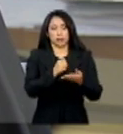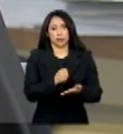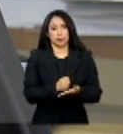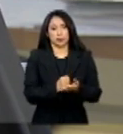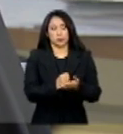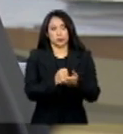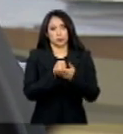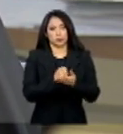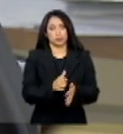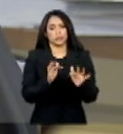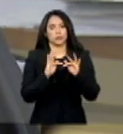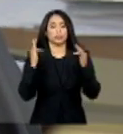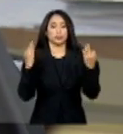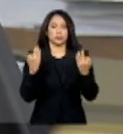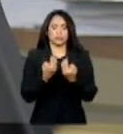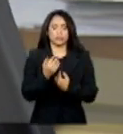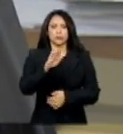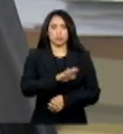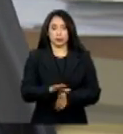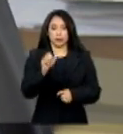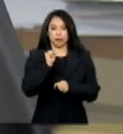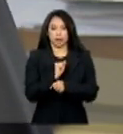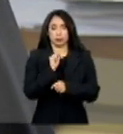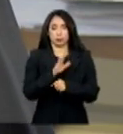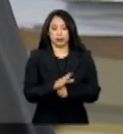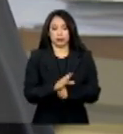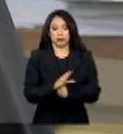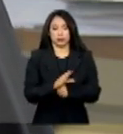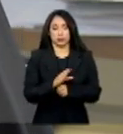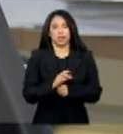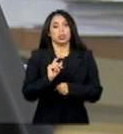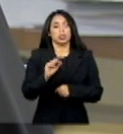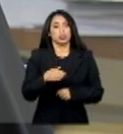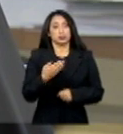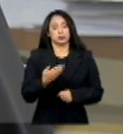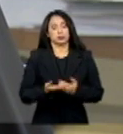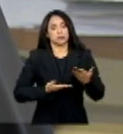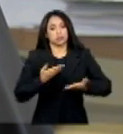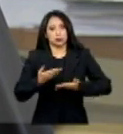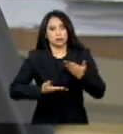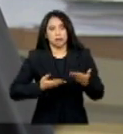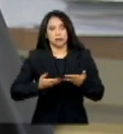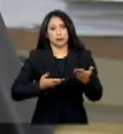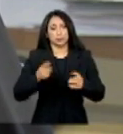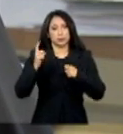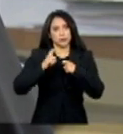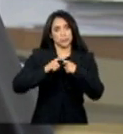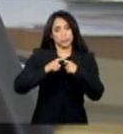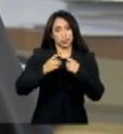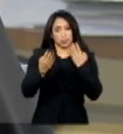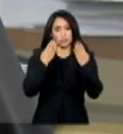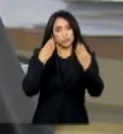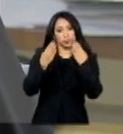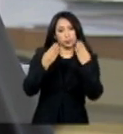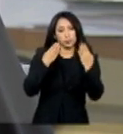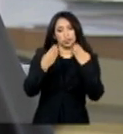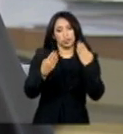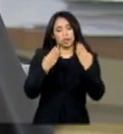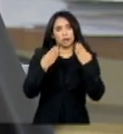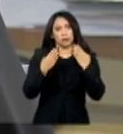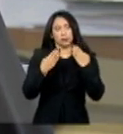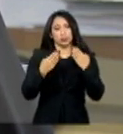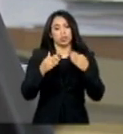da criança e do adolescente requisição de tratamento médico psicológico ou psiquiátrico em regime hospitalar